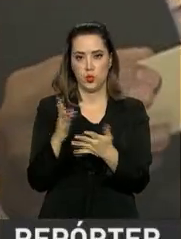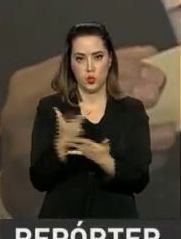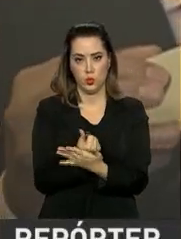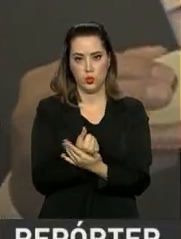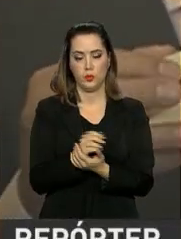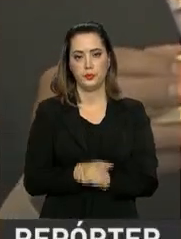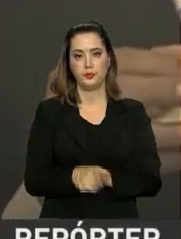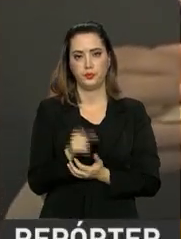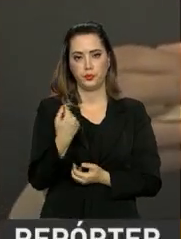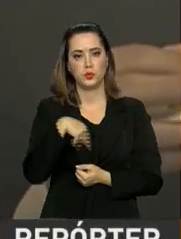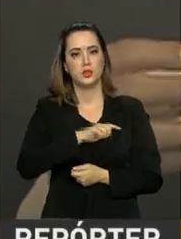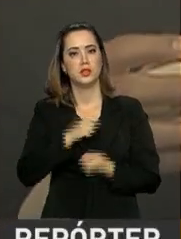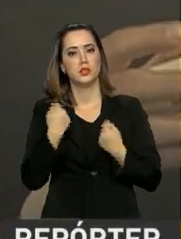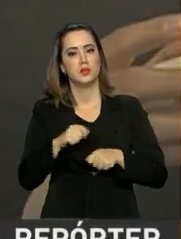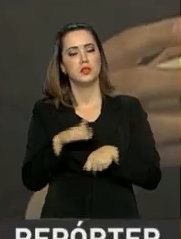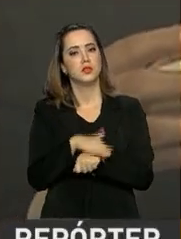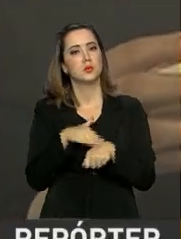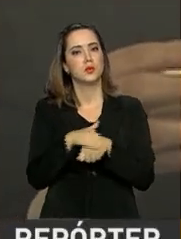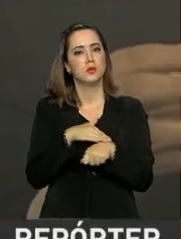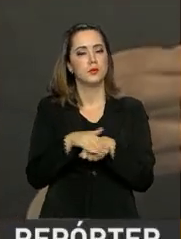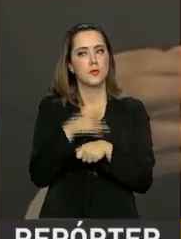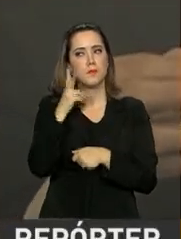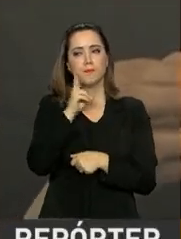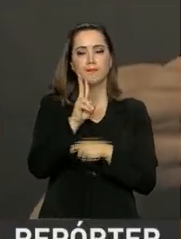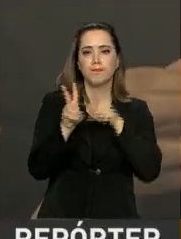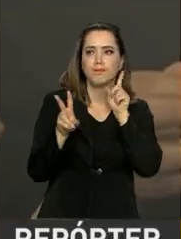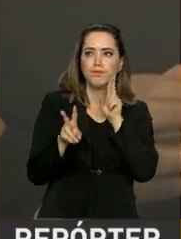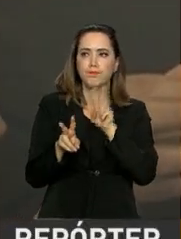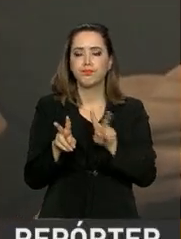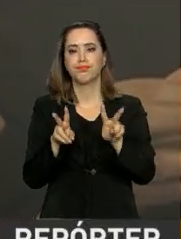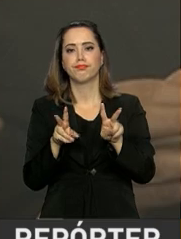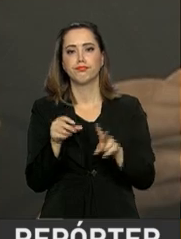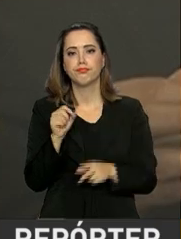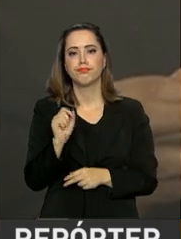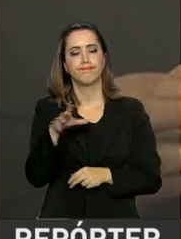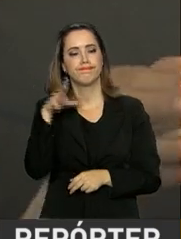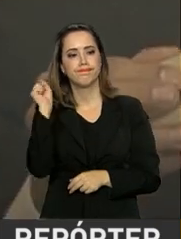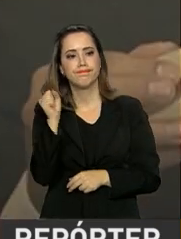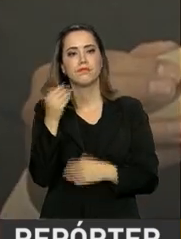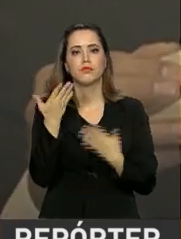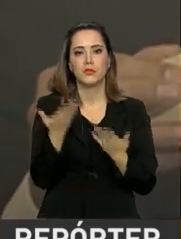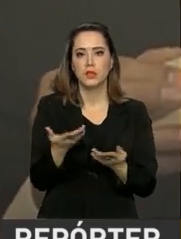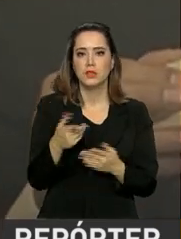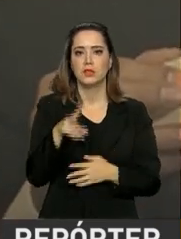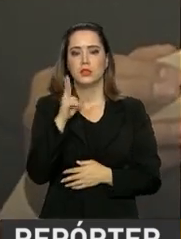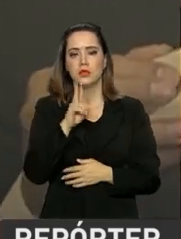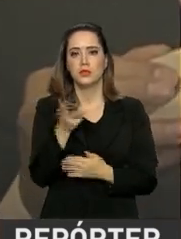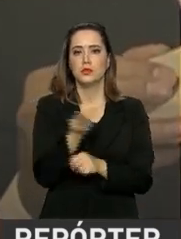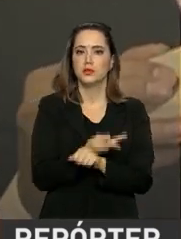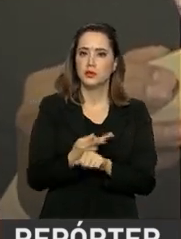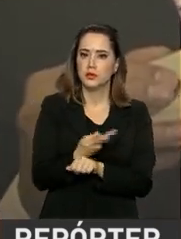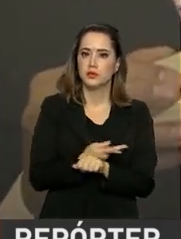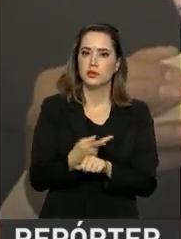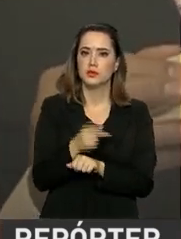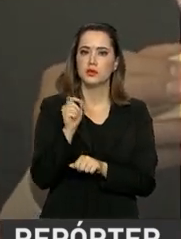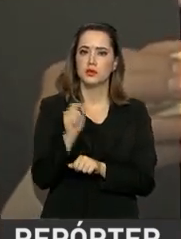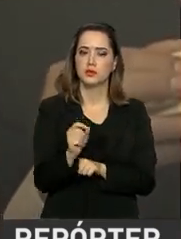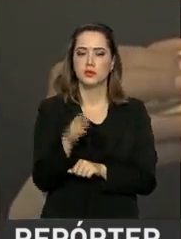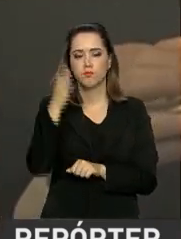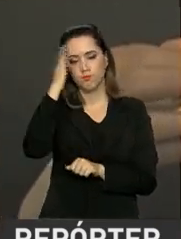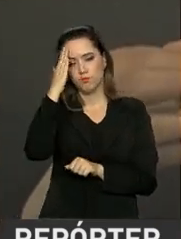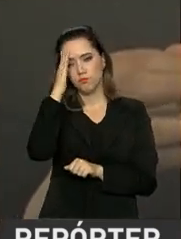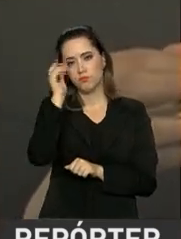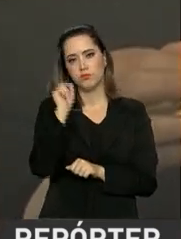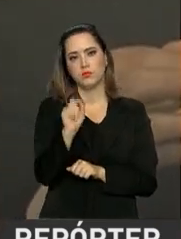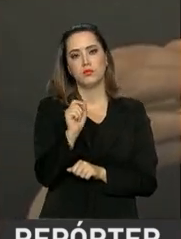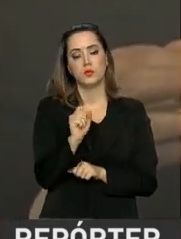conversar, temos que ouvir, temos que buscar todos aqueles que se dispõem a contribuir, a participar,